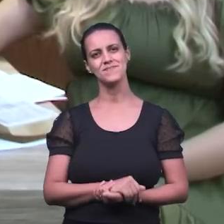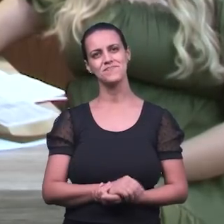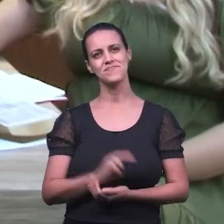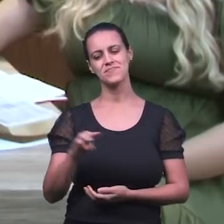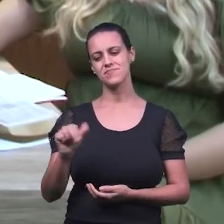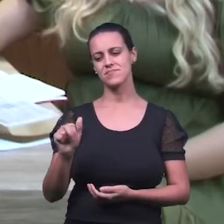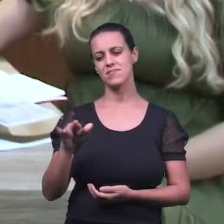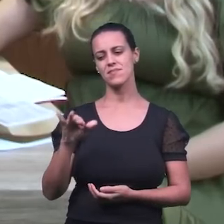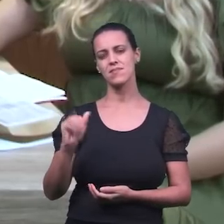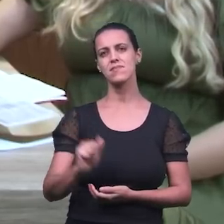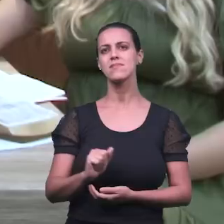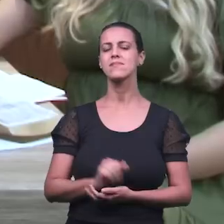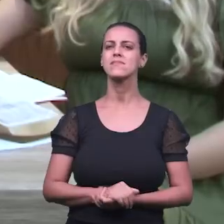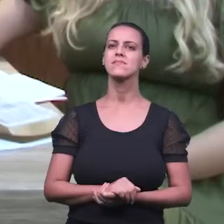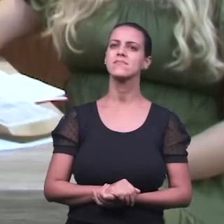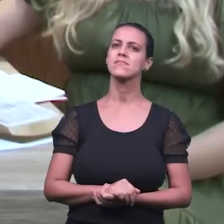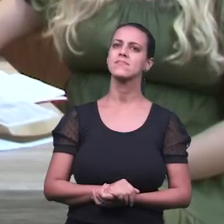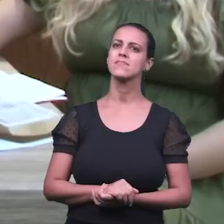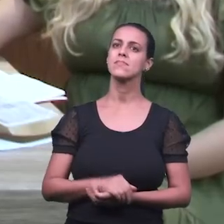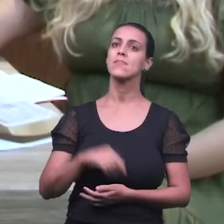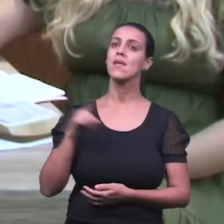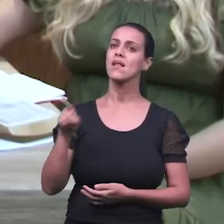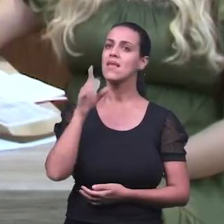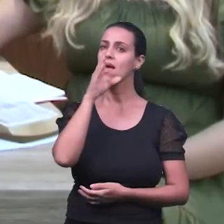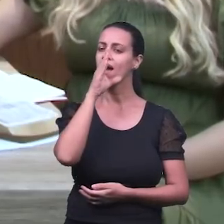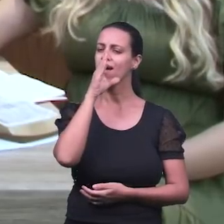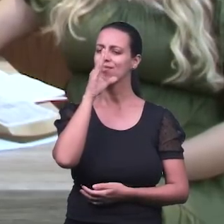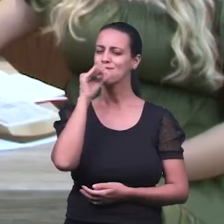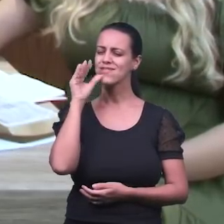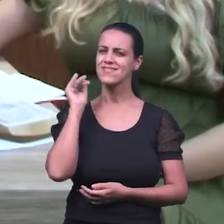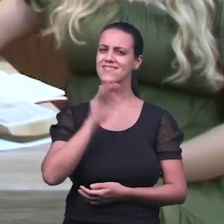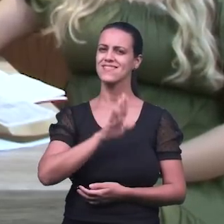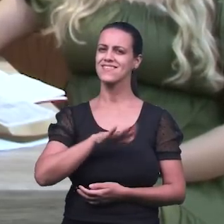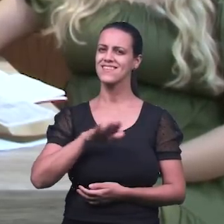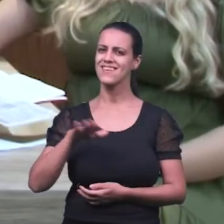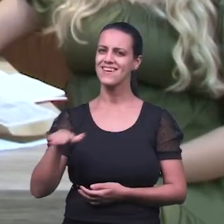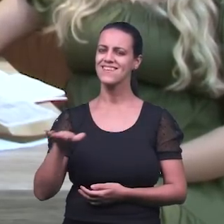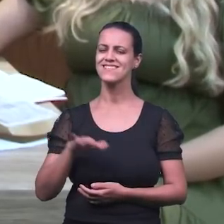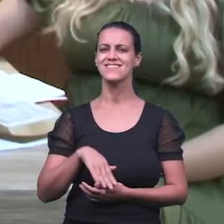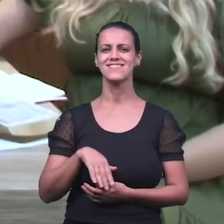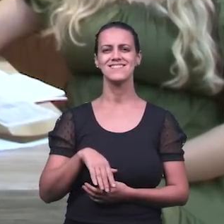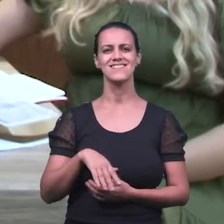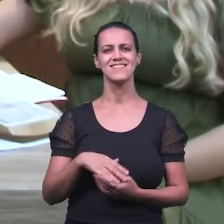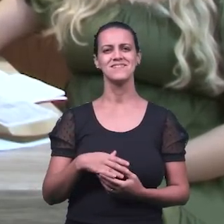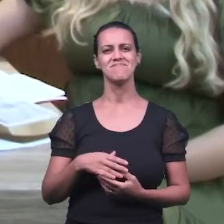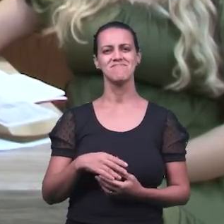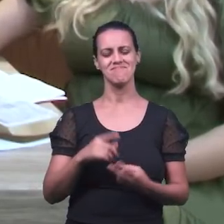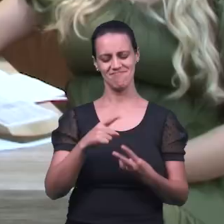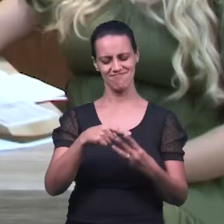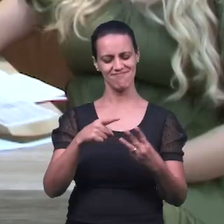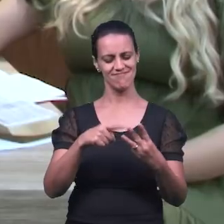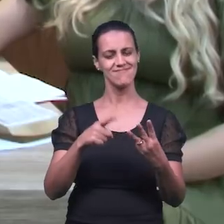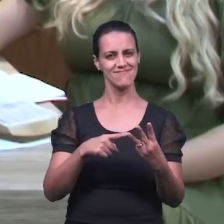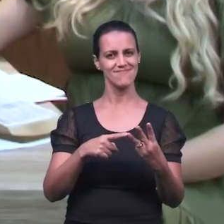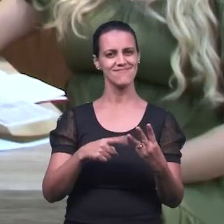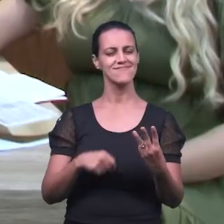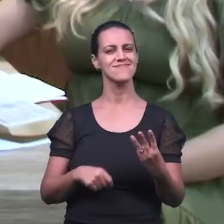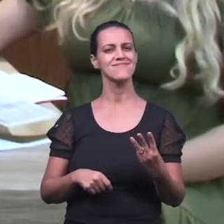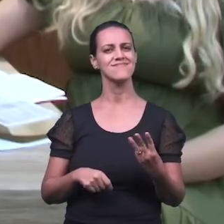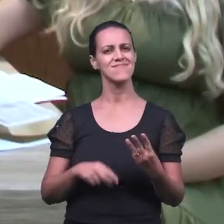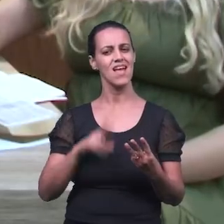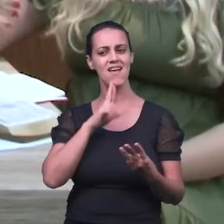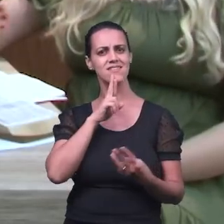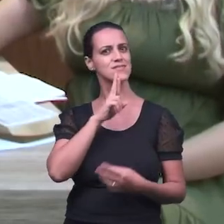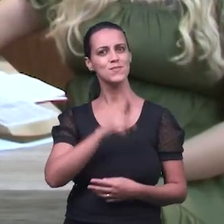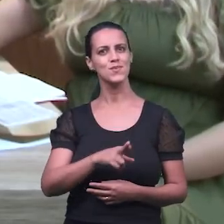começar pela Maria Luísa, pode falar. Ali, né, os adolescentes, a criança, né, o Samuel, Davi e a Ana Luísa, eles